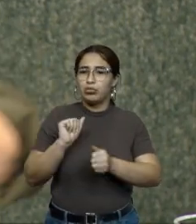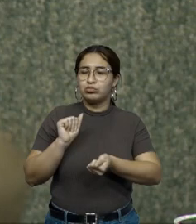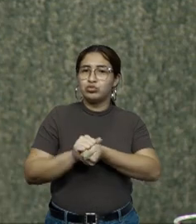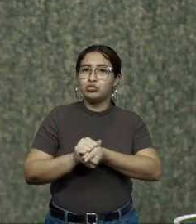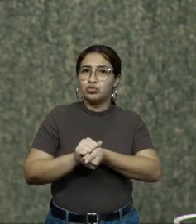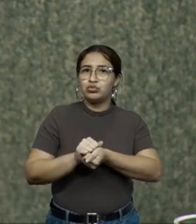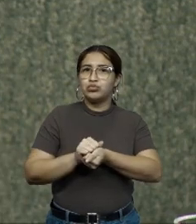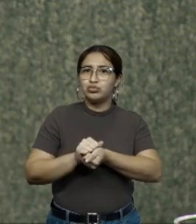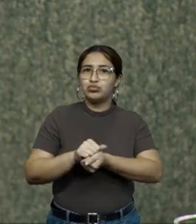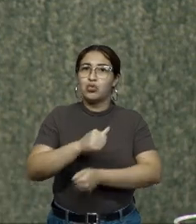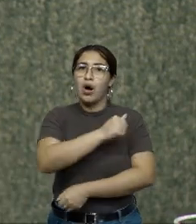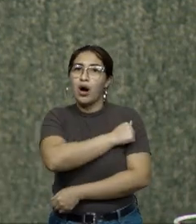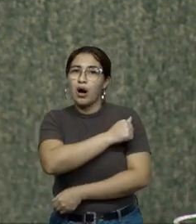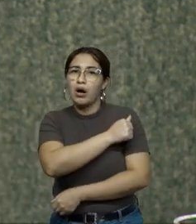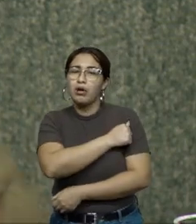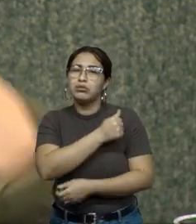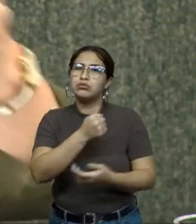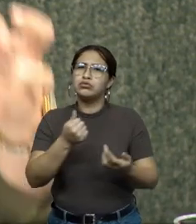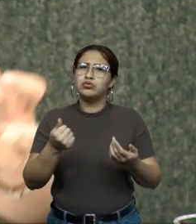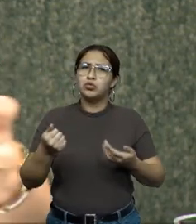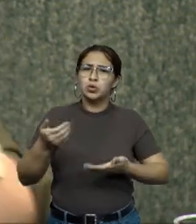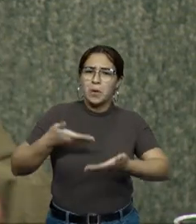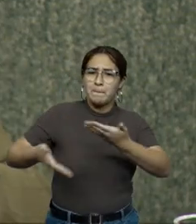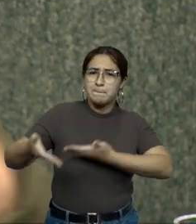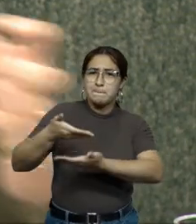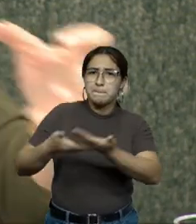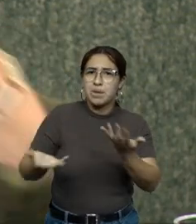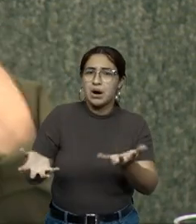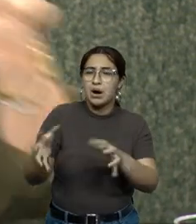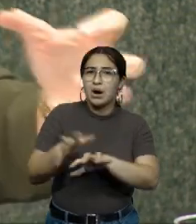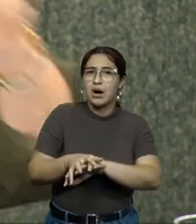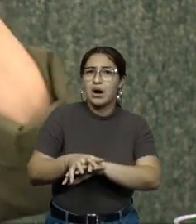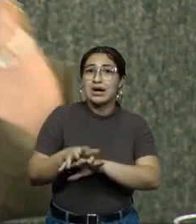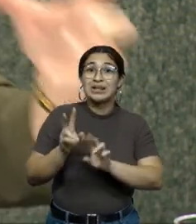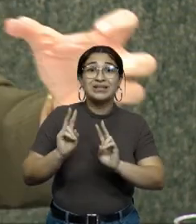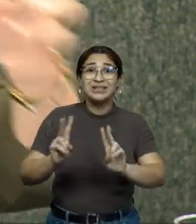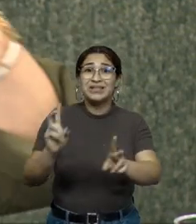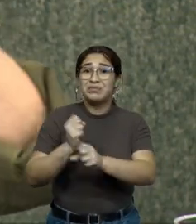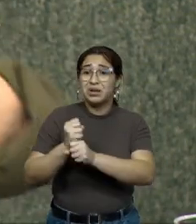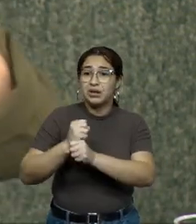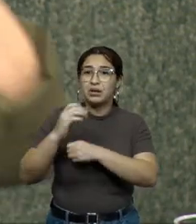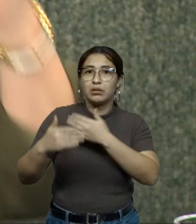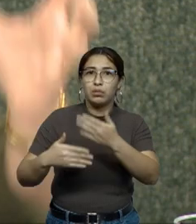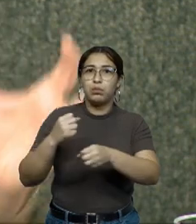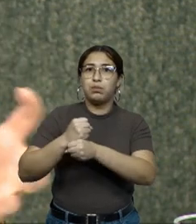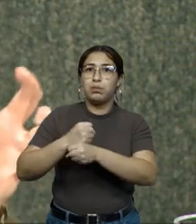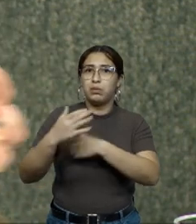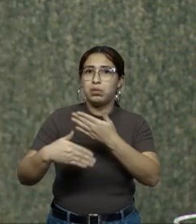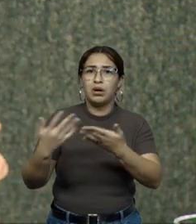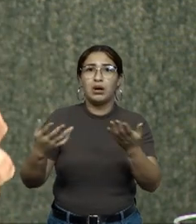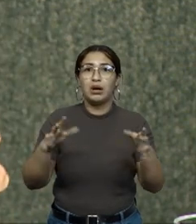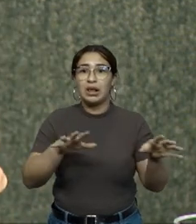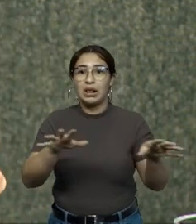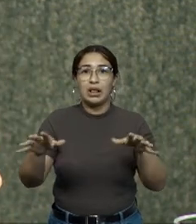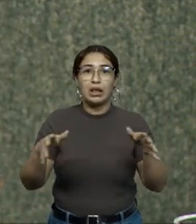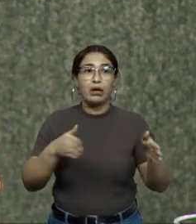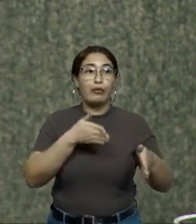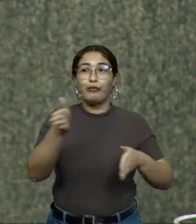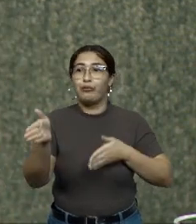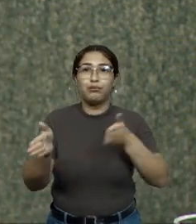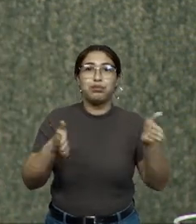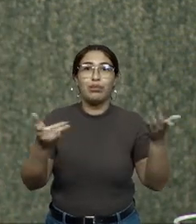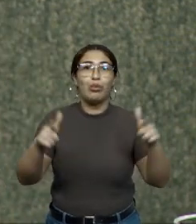com seus alunos de interação de integração se cada ano você tá nem um sabe para onde você vai